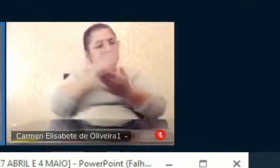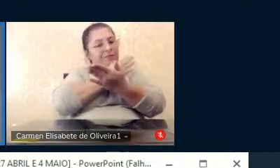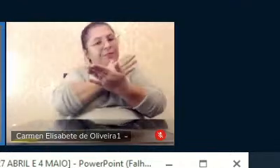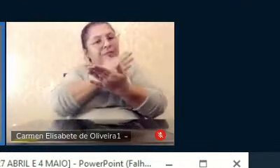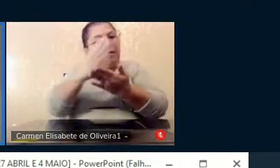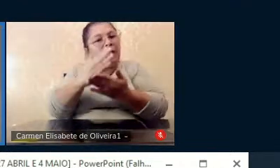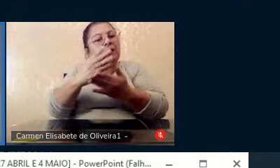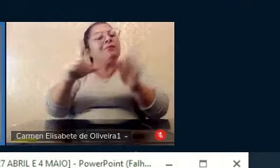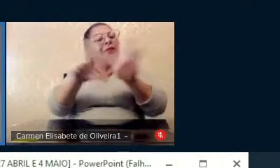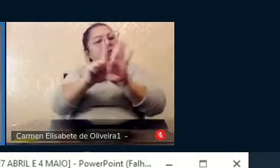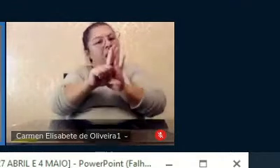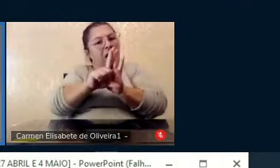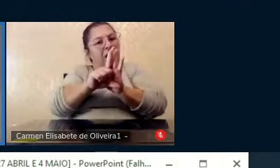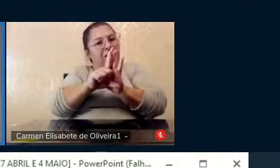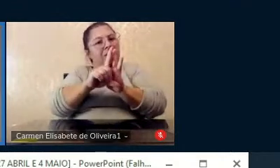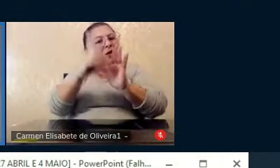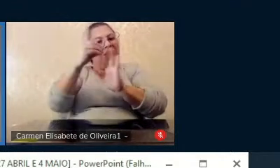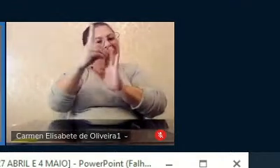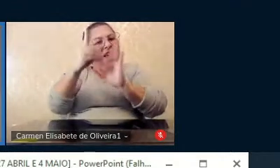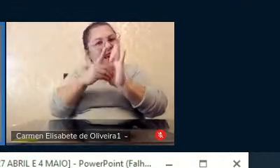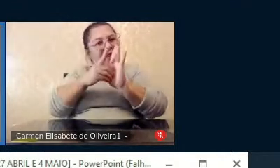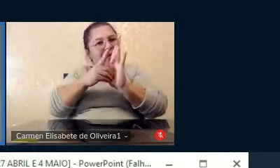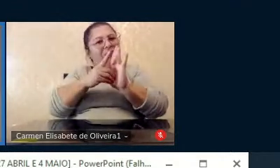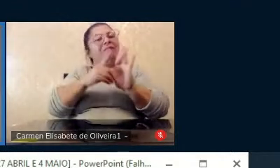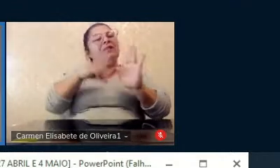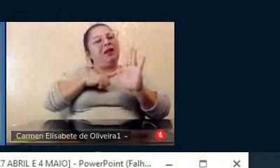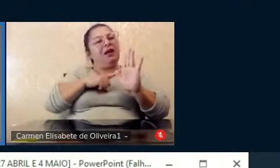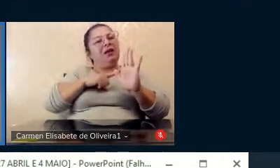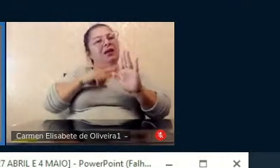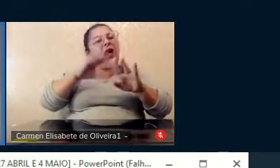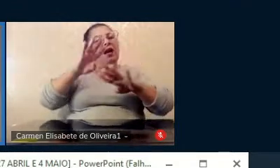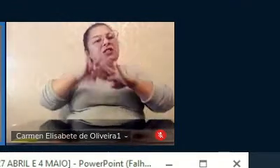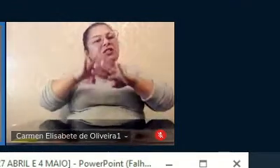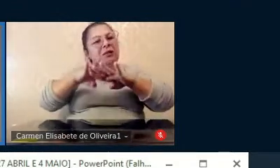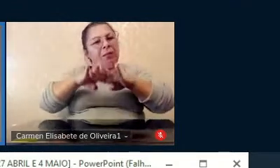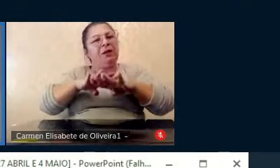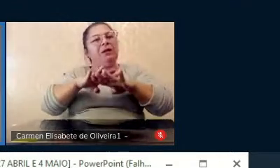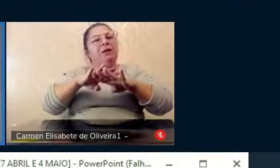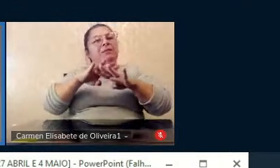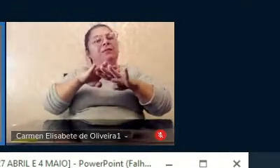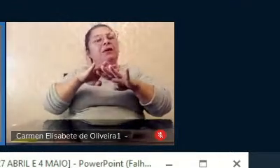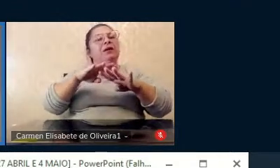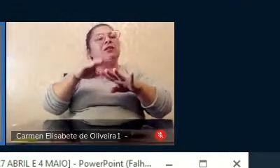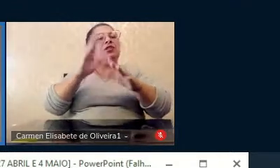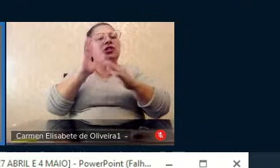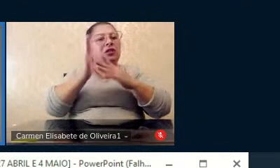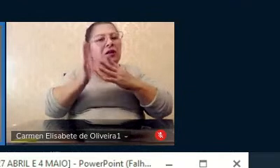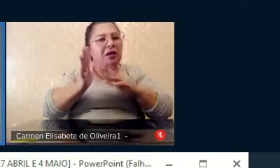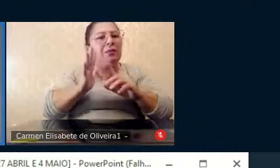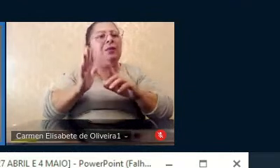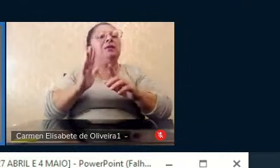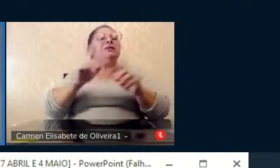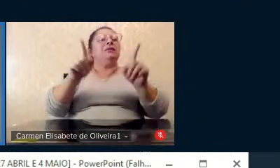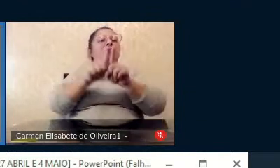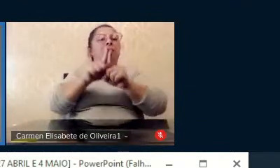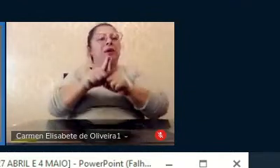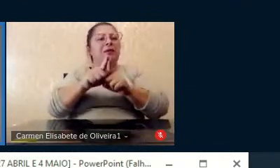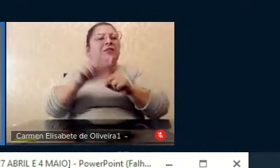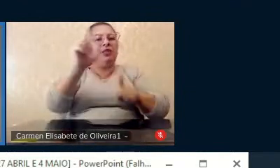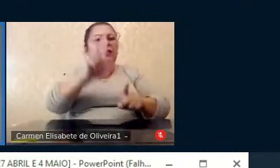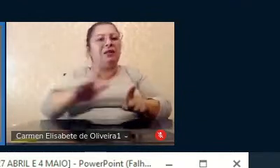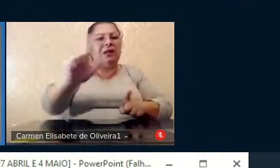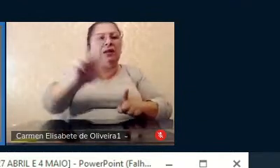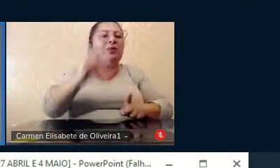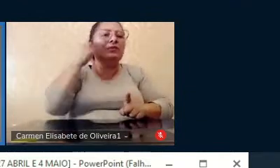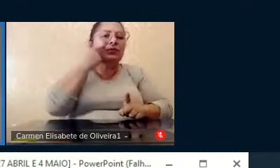dessa lei, principalmente do decreto, né? Eles têm a disciplina de Libras e algumas de literatura surda. A